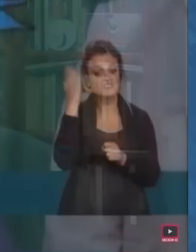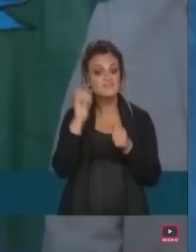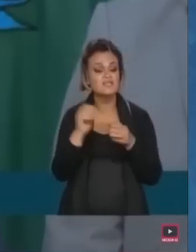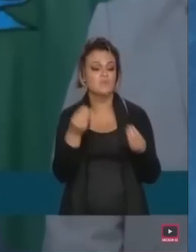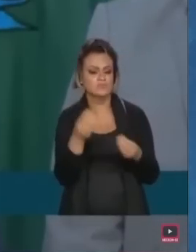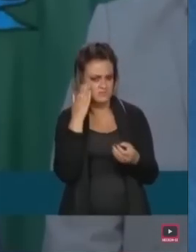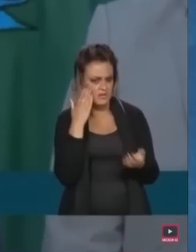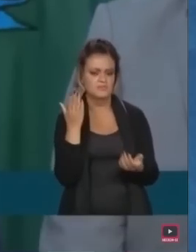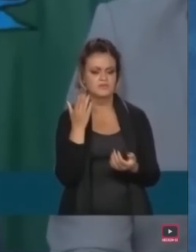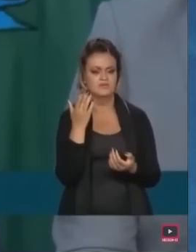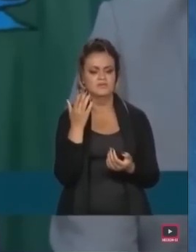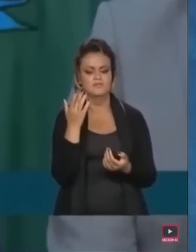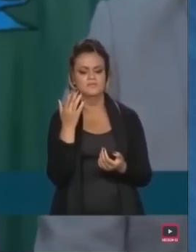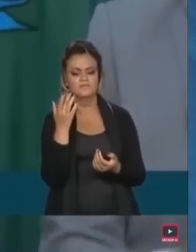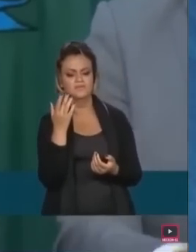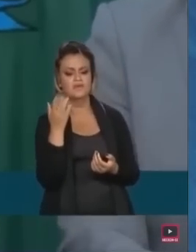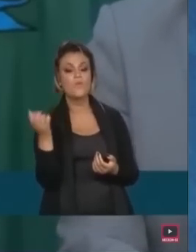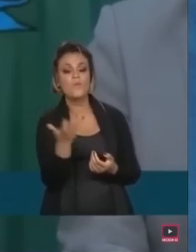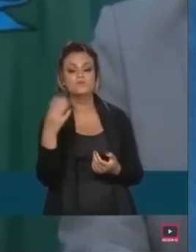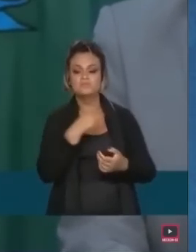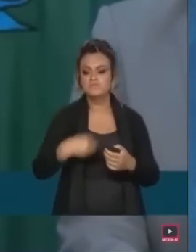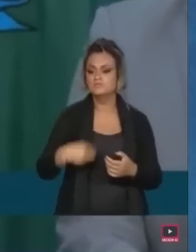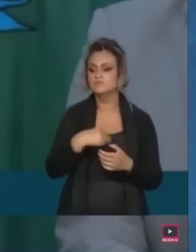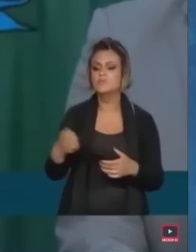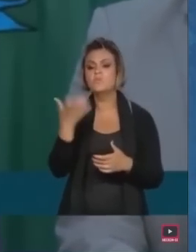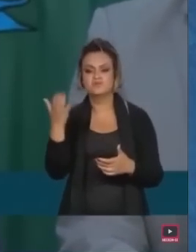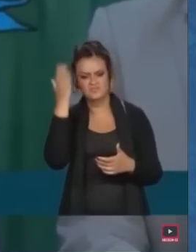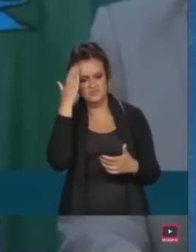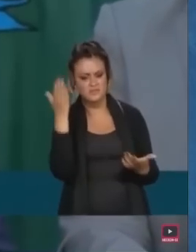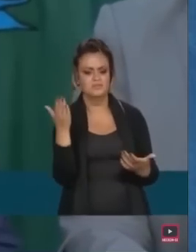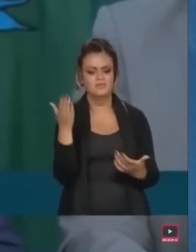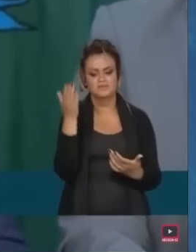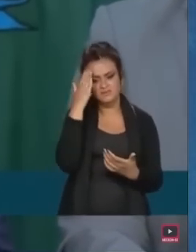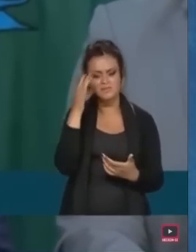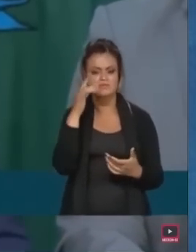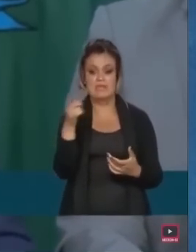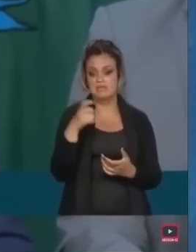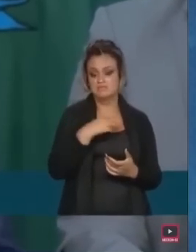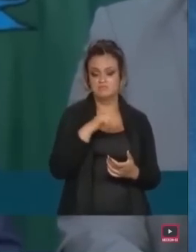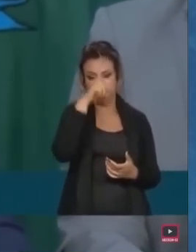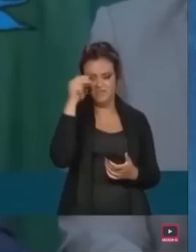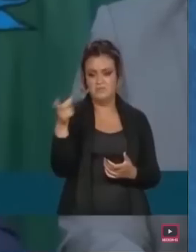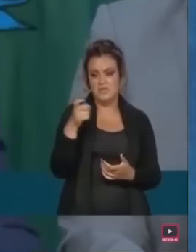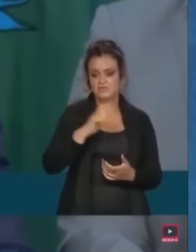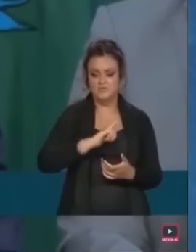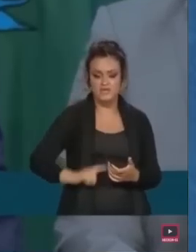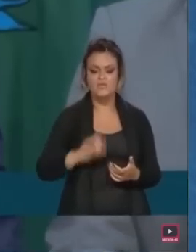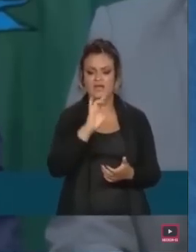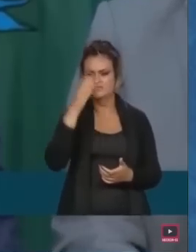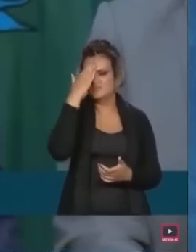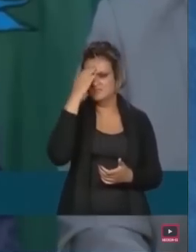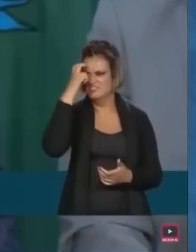trechinho aqui. Nós temos uma quantidade de ministros muito competentes, nós temos muito ex-prefeito, muito ex-governador, cada um